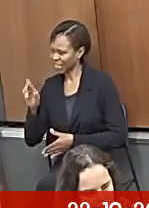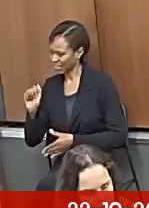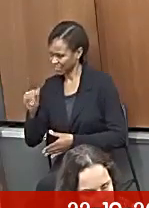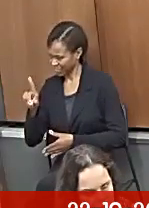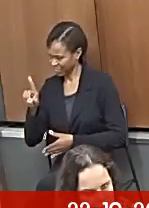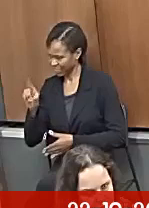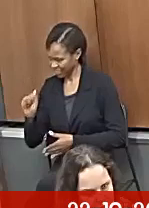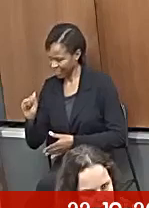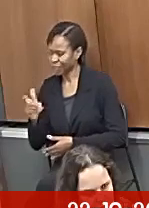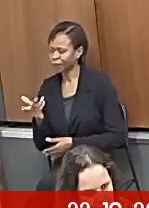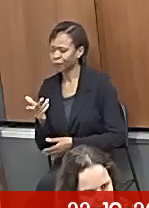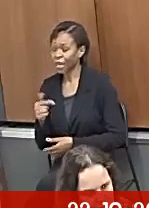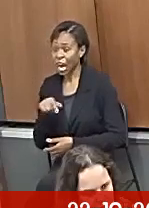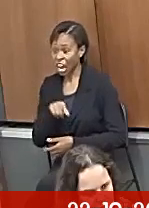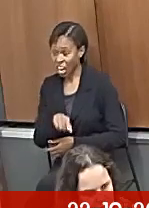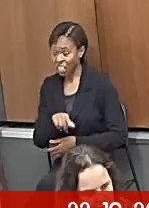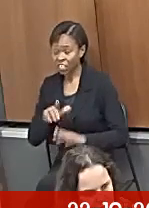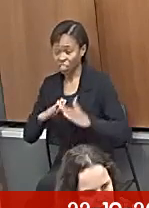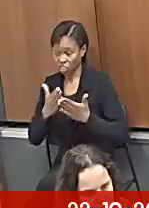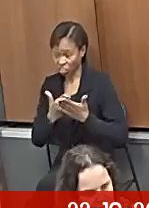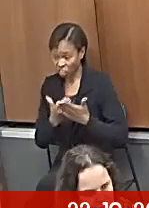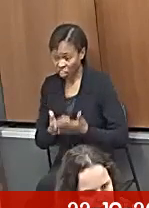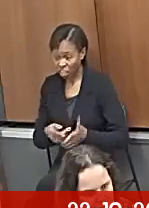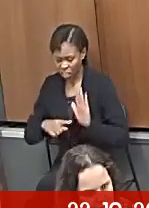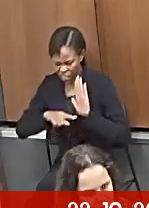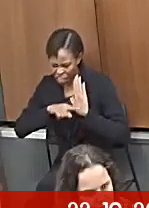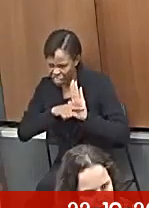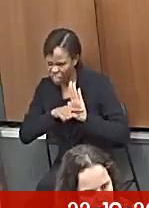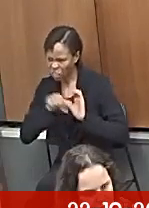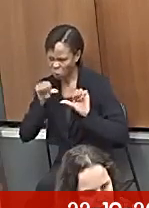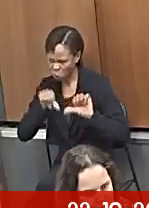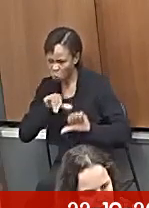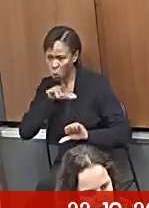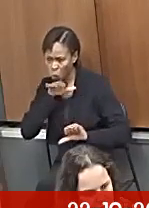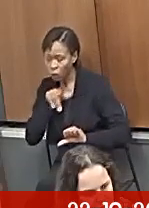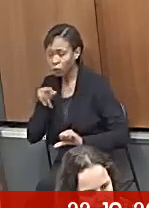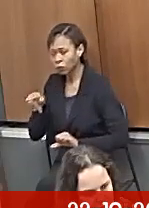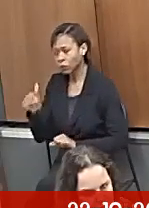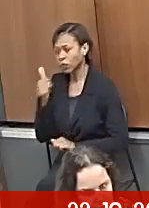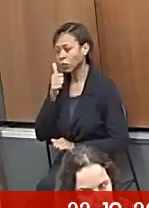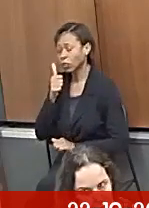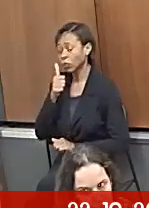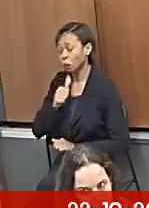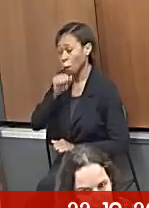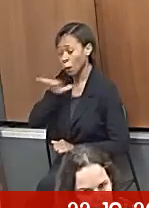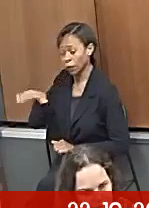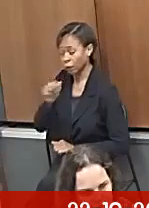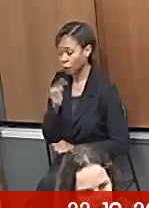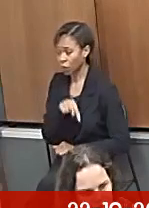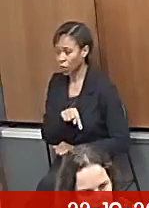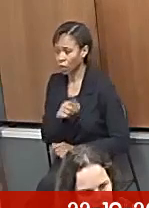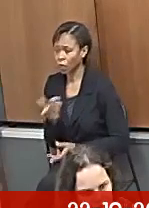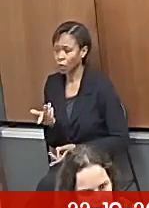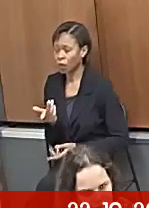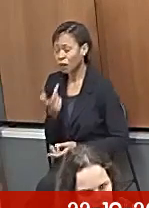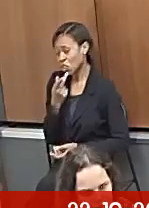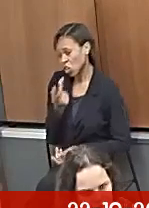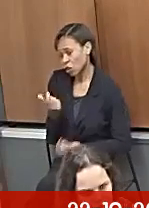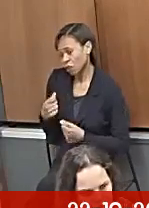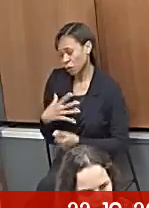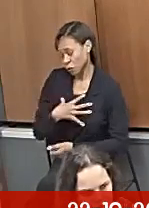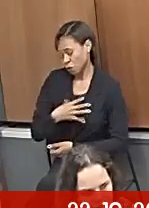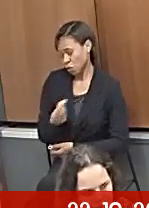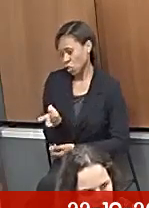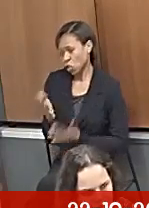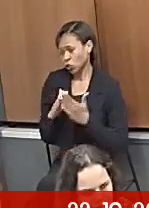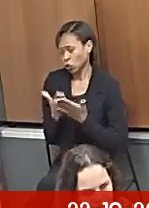negativa, ela foi chamada de novo na escola, que ela tinha que ter procurado uma escola especial. Ela falou, não, meu filho não precisa de uma escola especial, ele quer